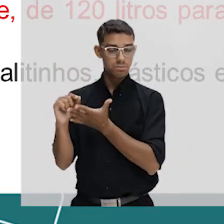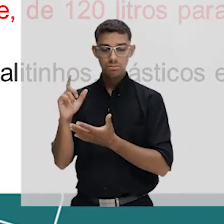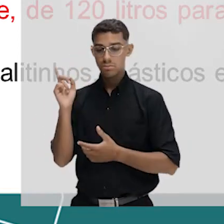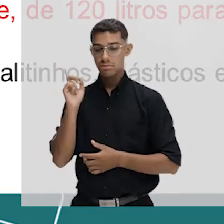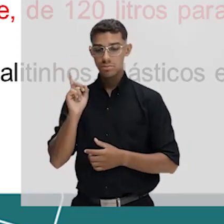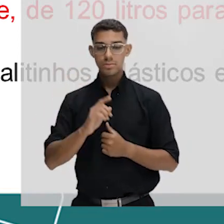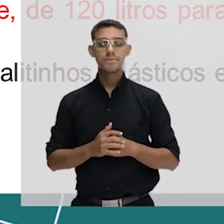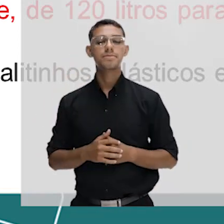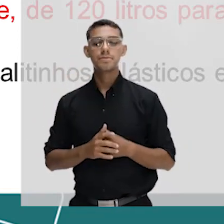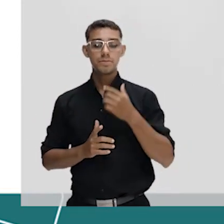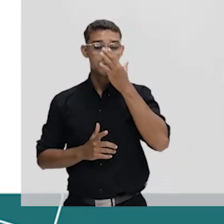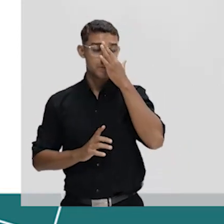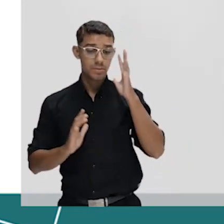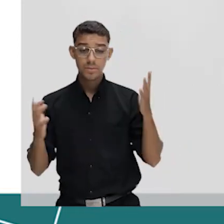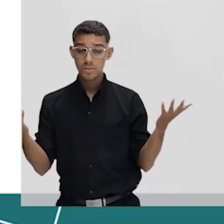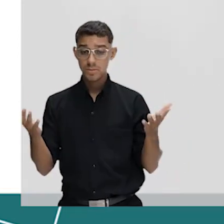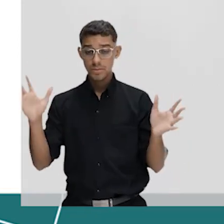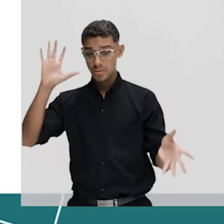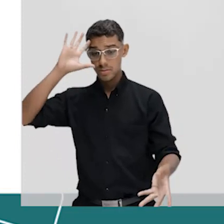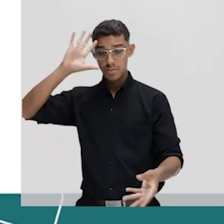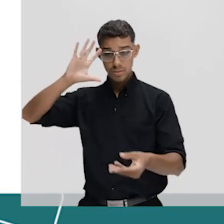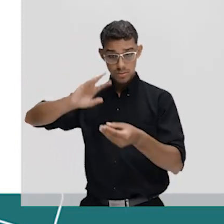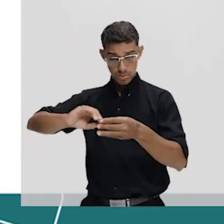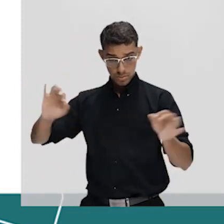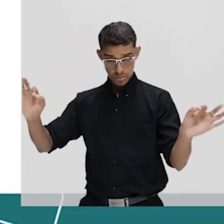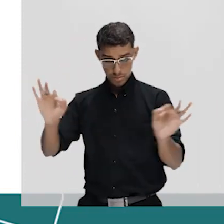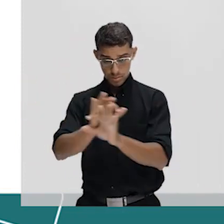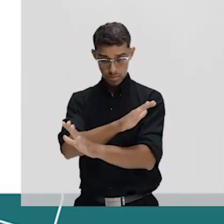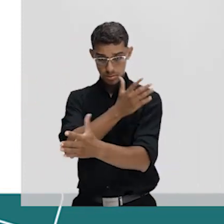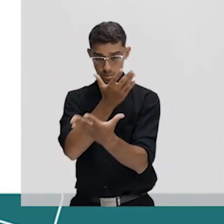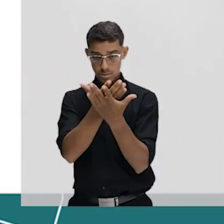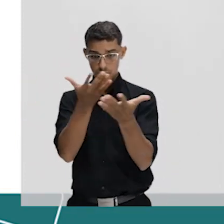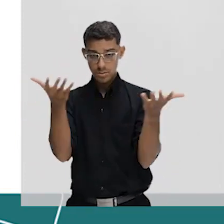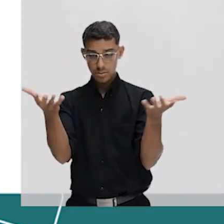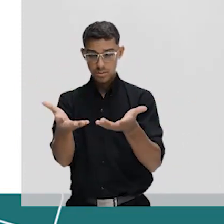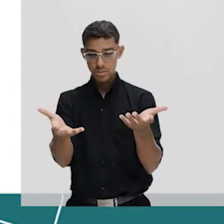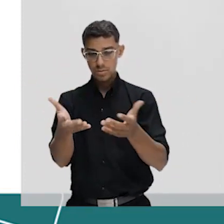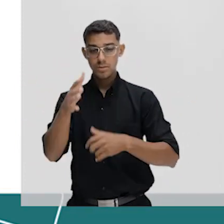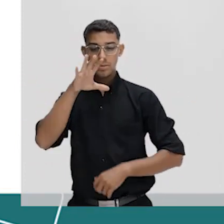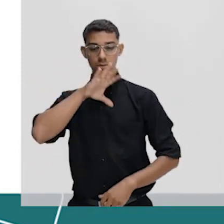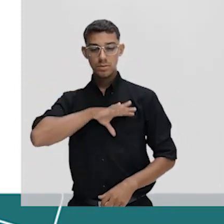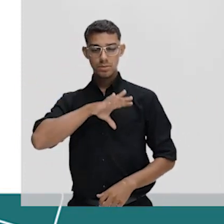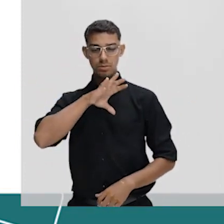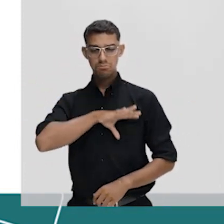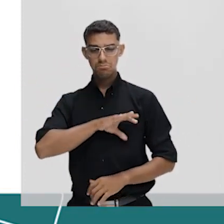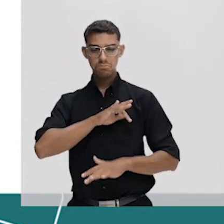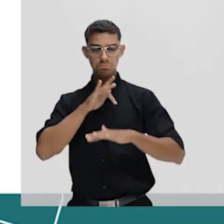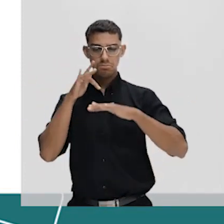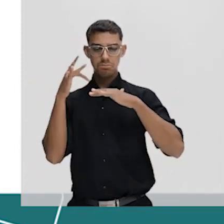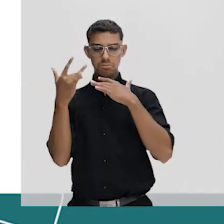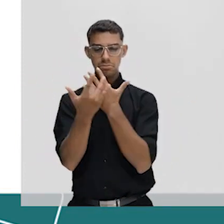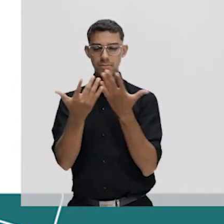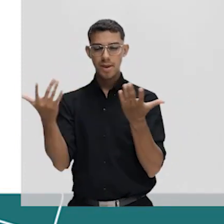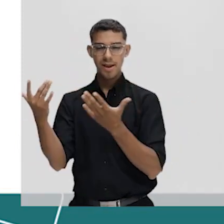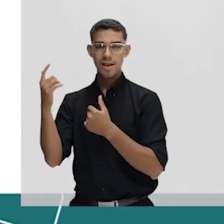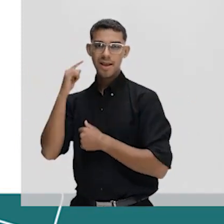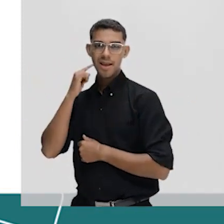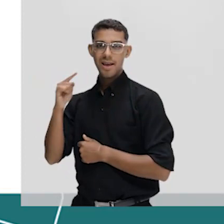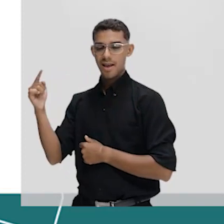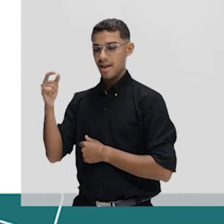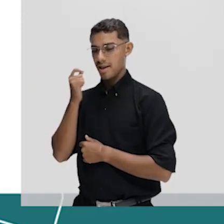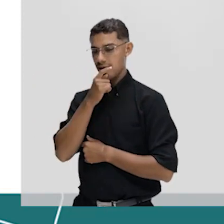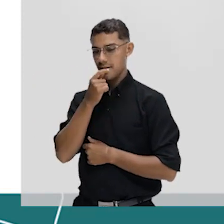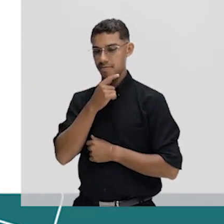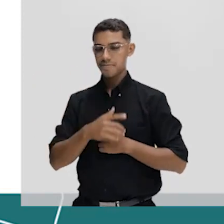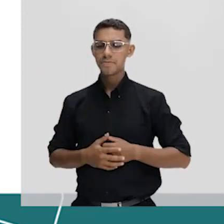certo? Então, para finalizar aqui a nossa aula, o nosso momento português nas redes, né? Trouxe um meme para vocês que diz